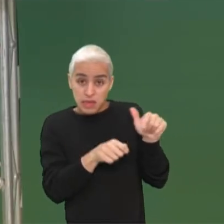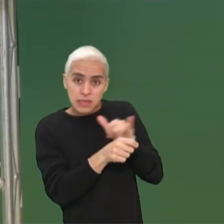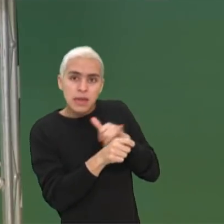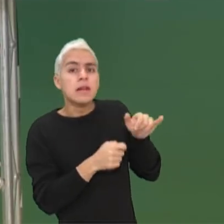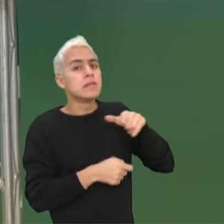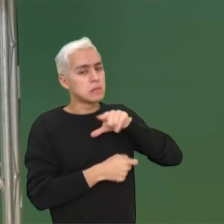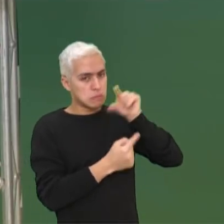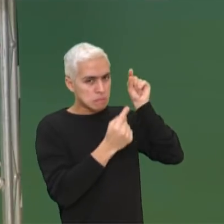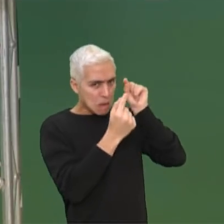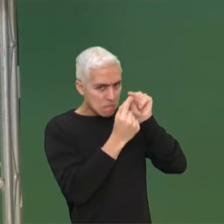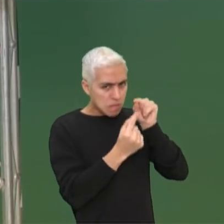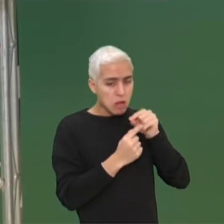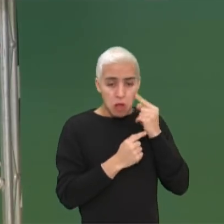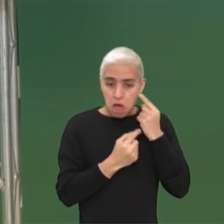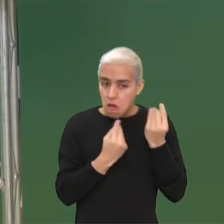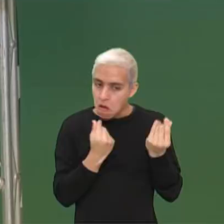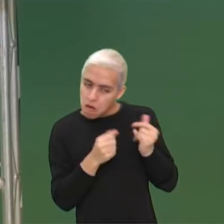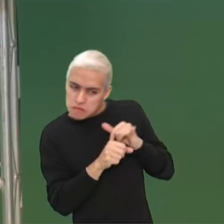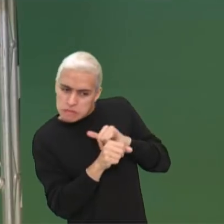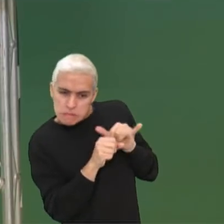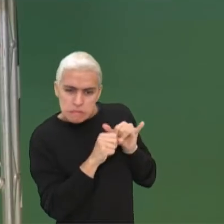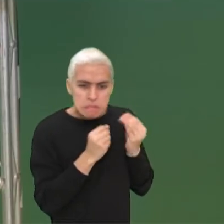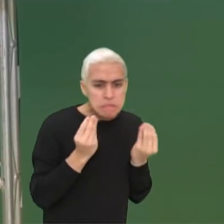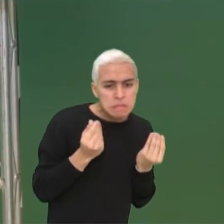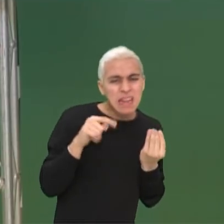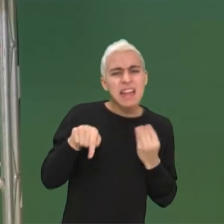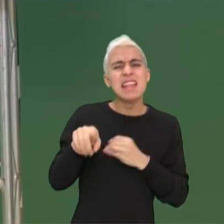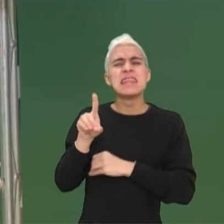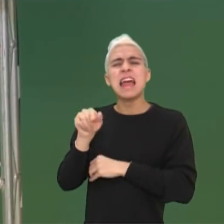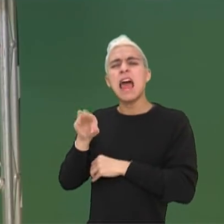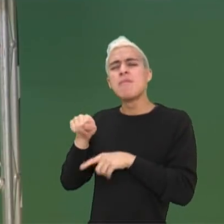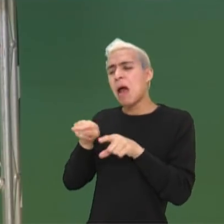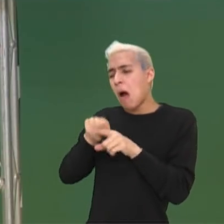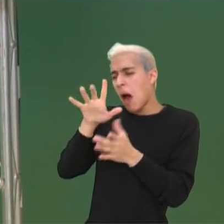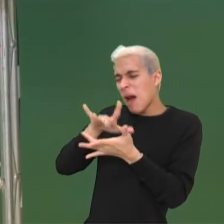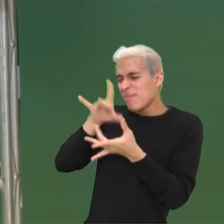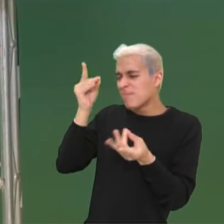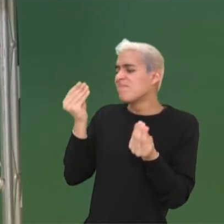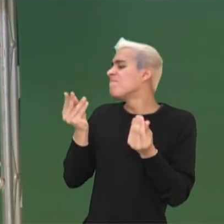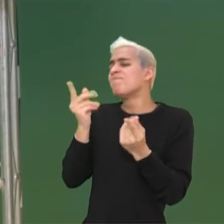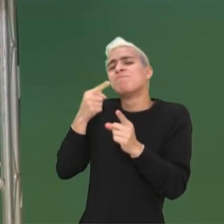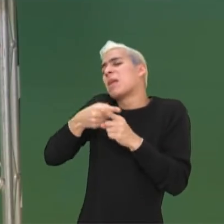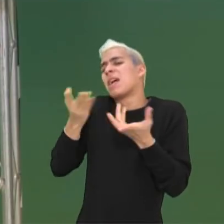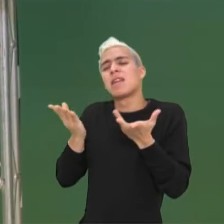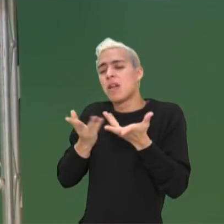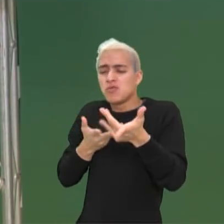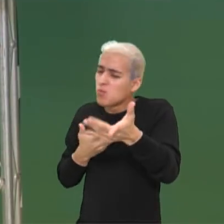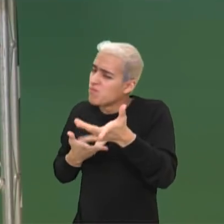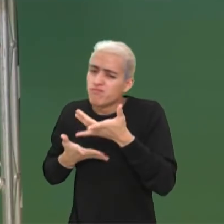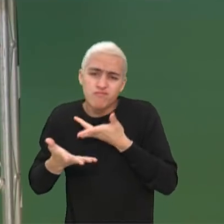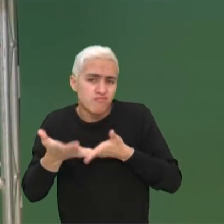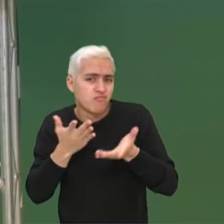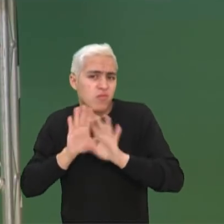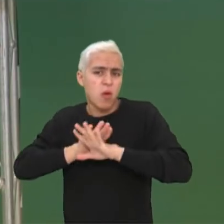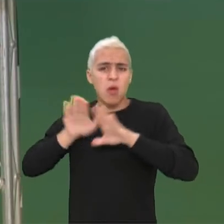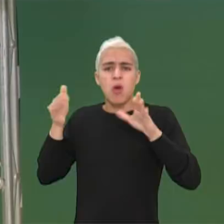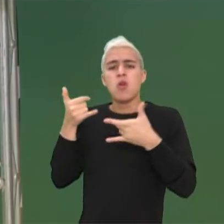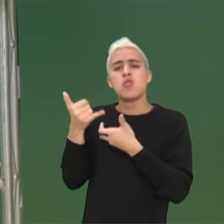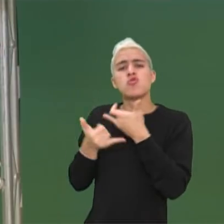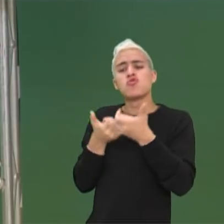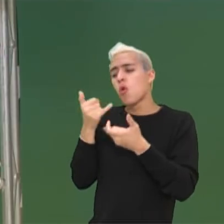Então a dama, por exemplo, é um jogo abstrato que não vai ter tema para você jogar, para a gente jogar ou para você jogar. É um jogo